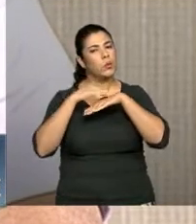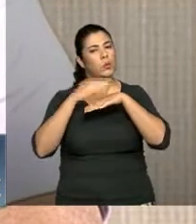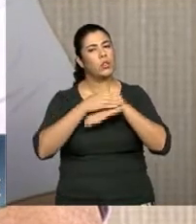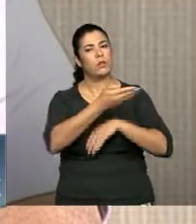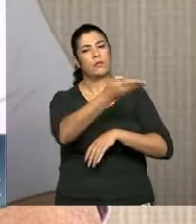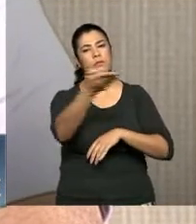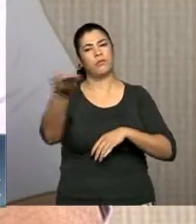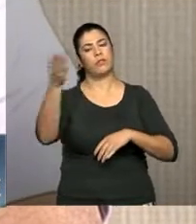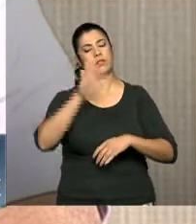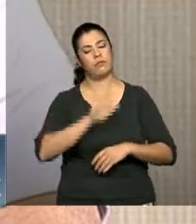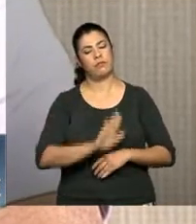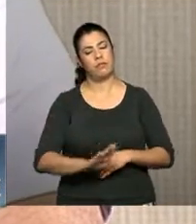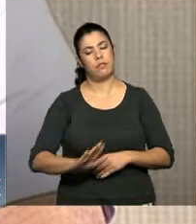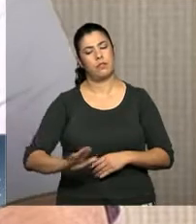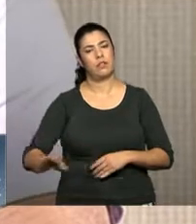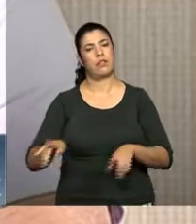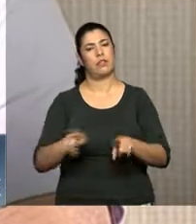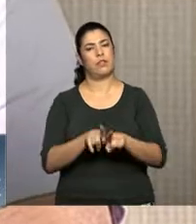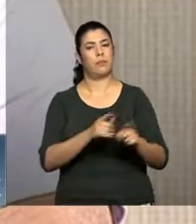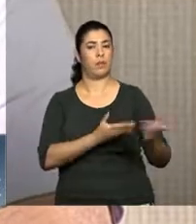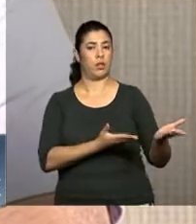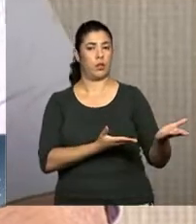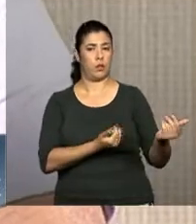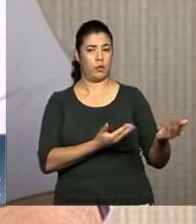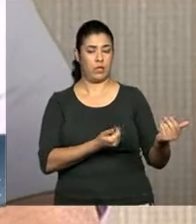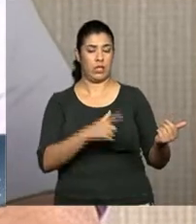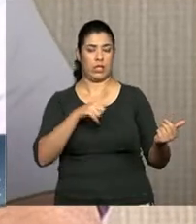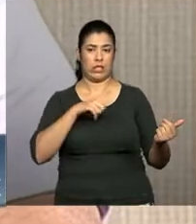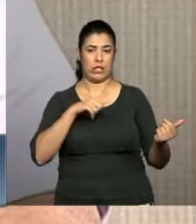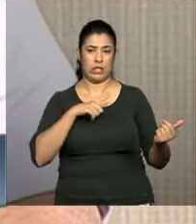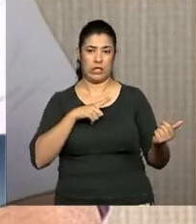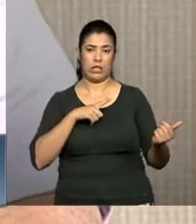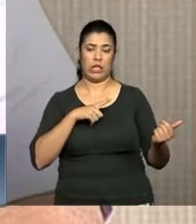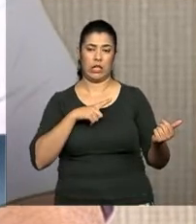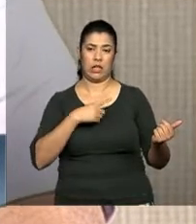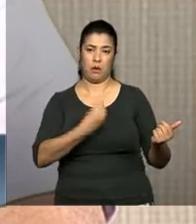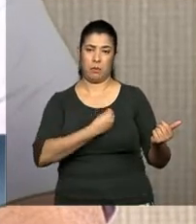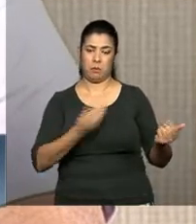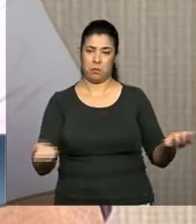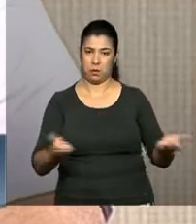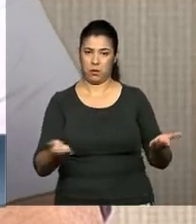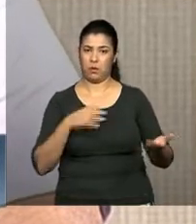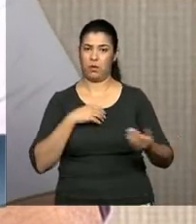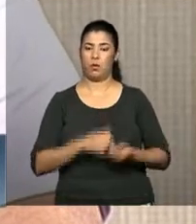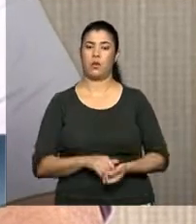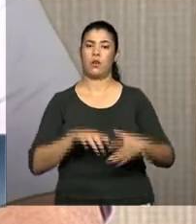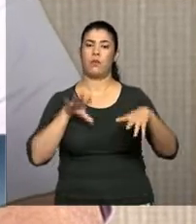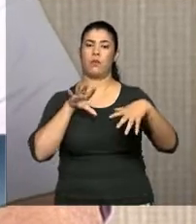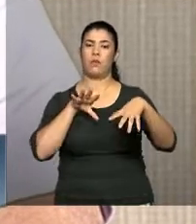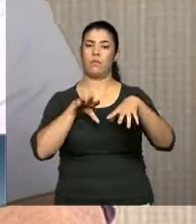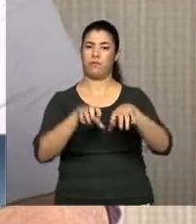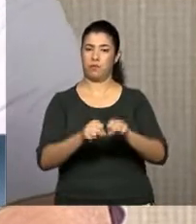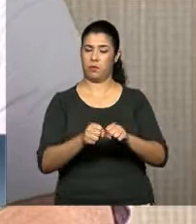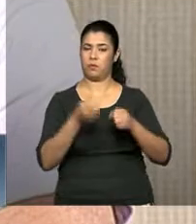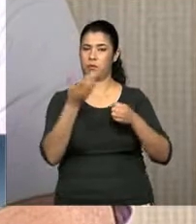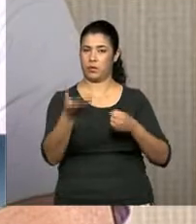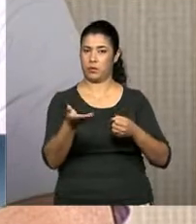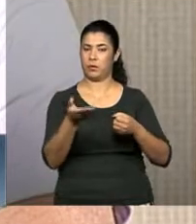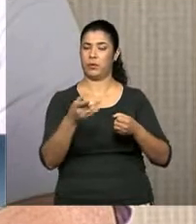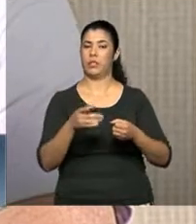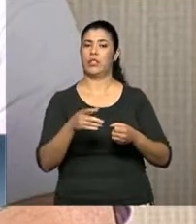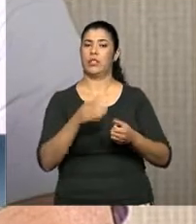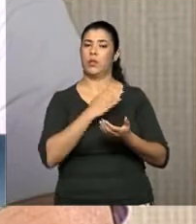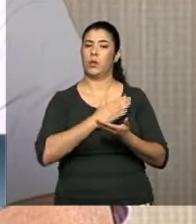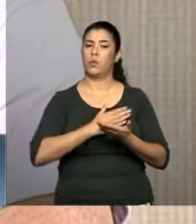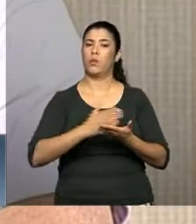crianças e aos adolescentes que prestigiam esta posse e comércio exatamente por eles a